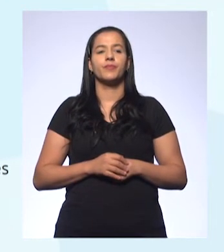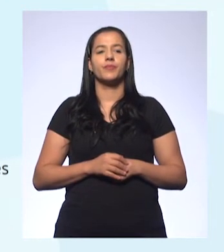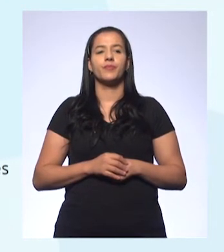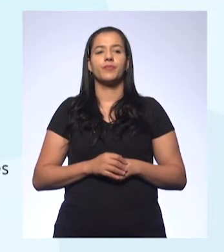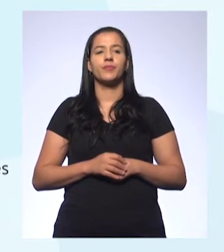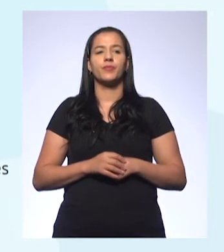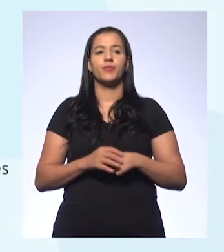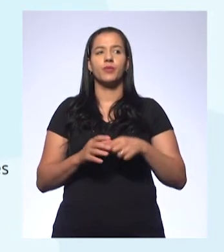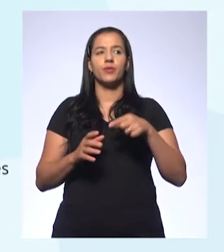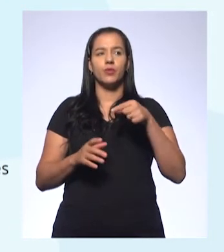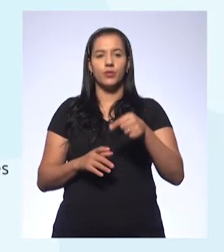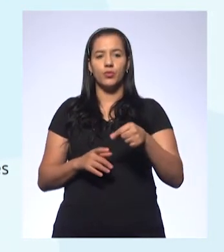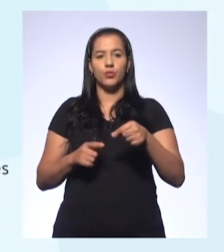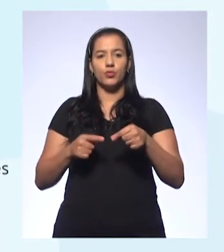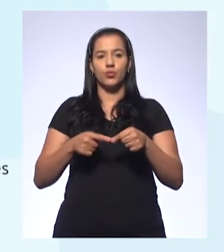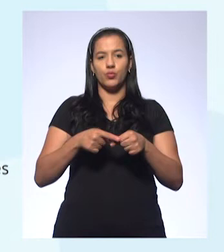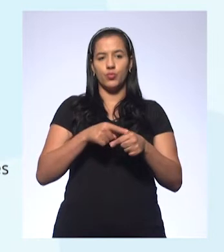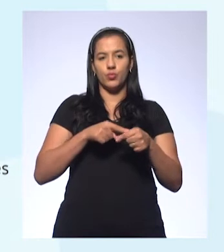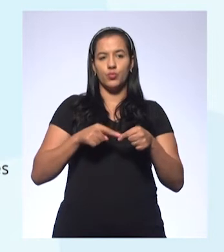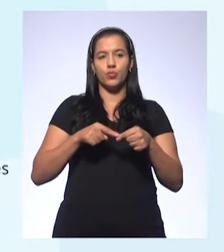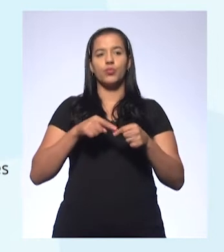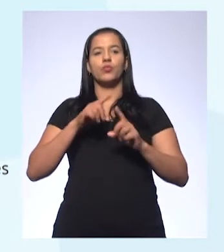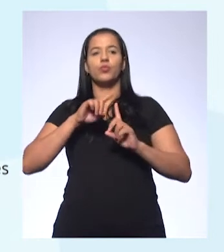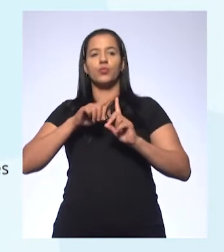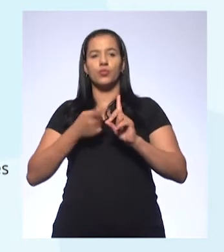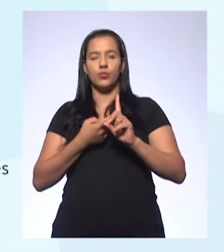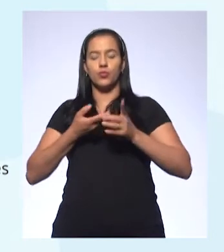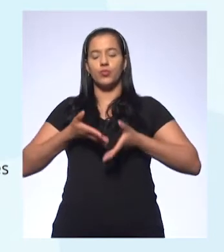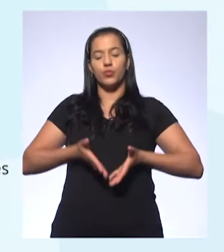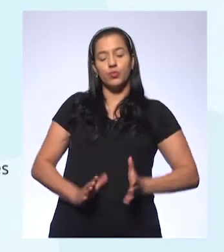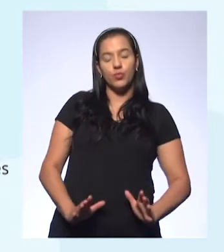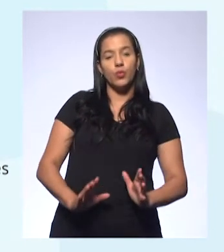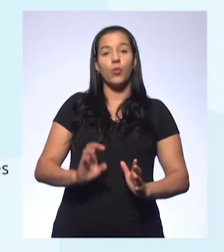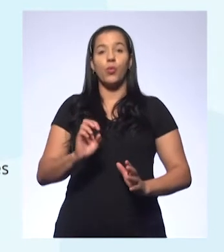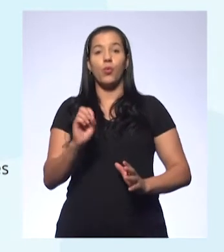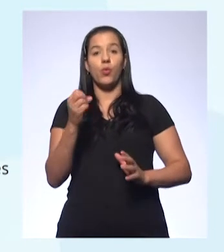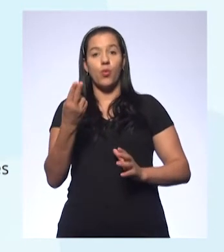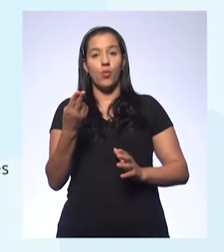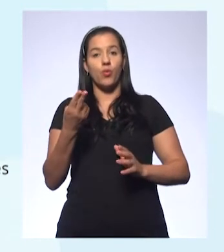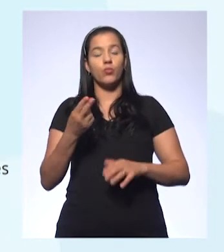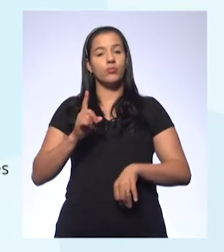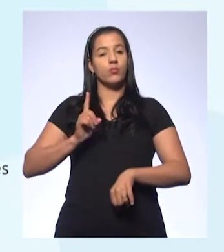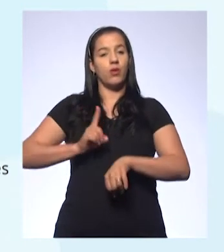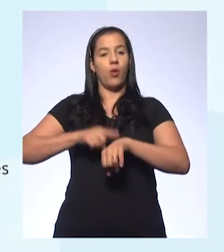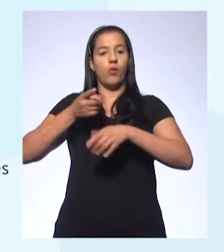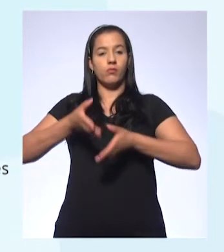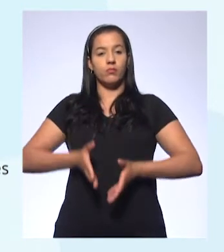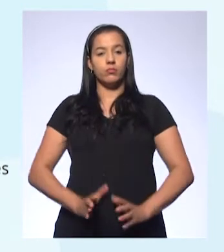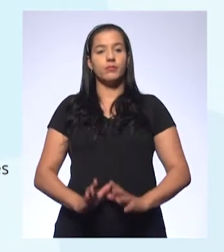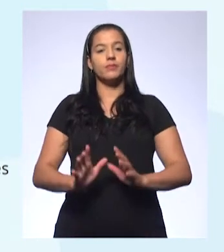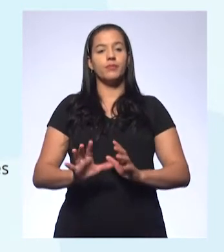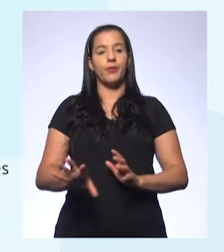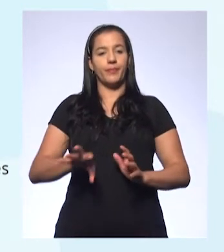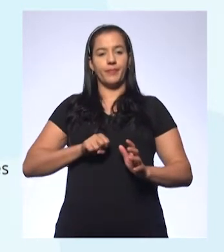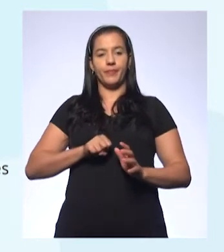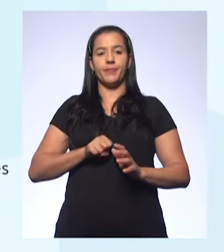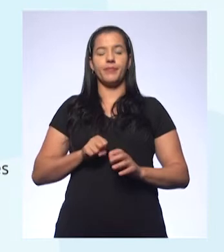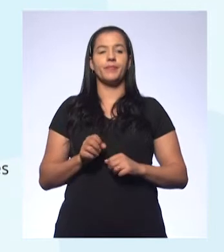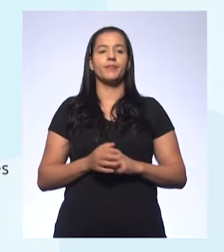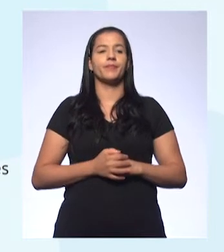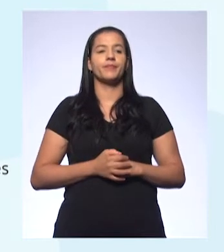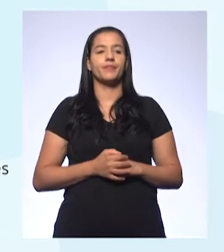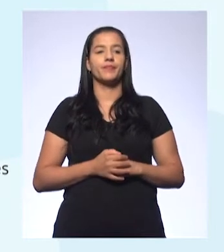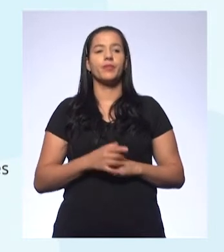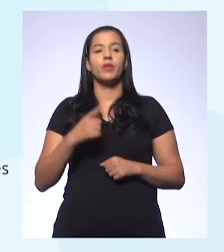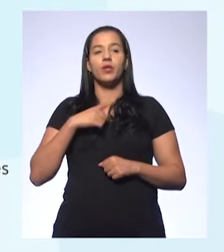Também na hora durante a gestação e na hora do parto pode haver o contágio, tá bom? O diagnóstico tem um